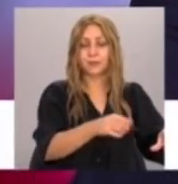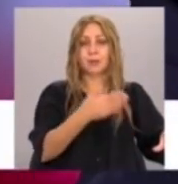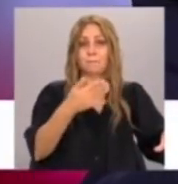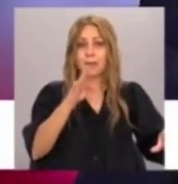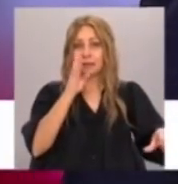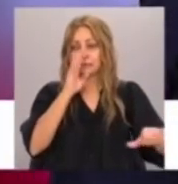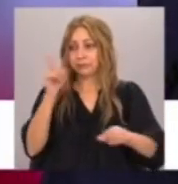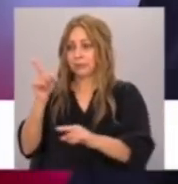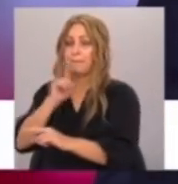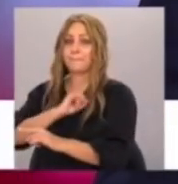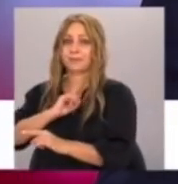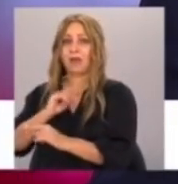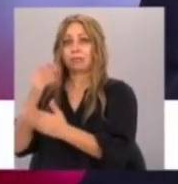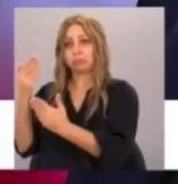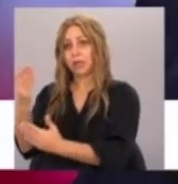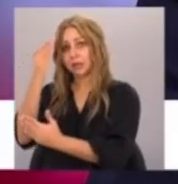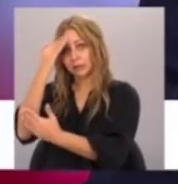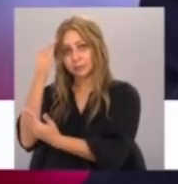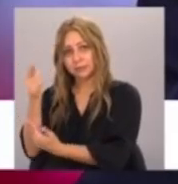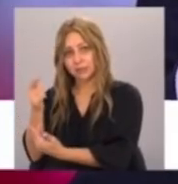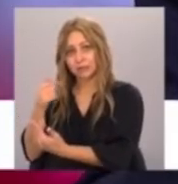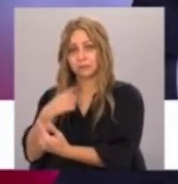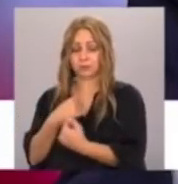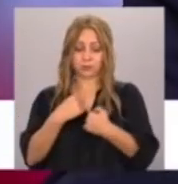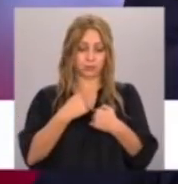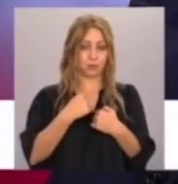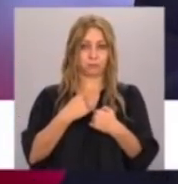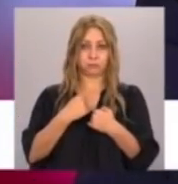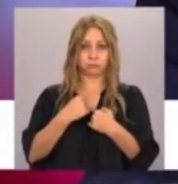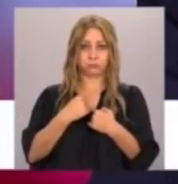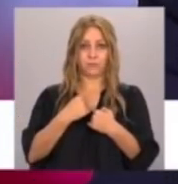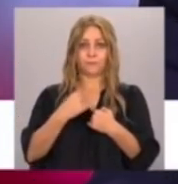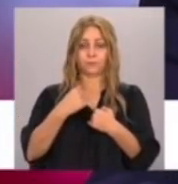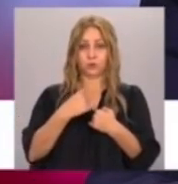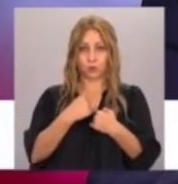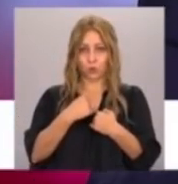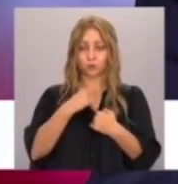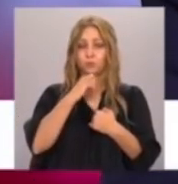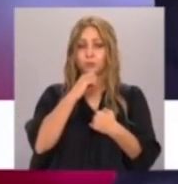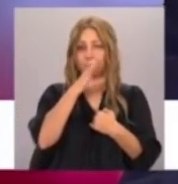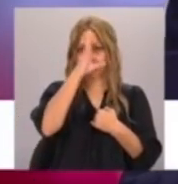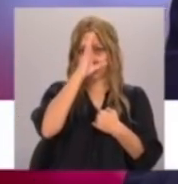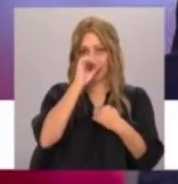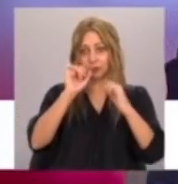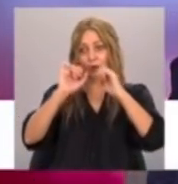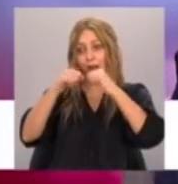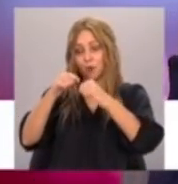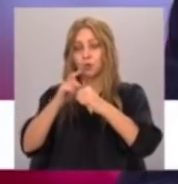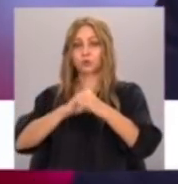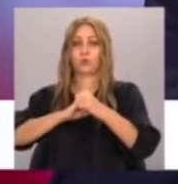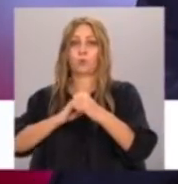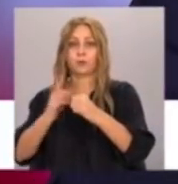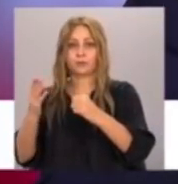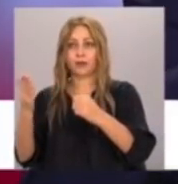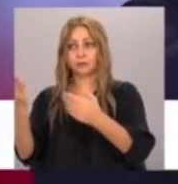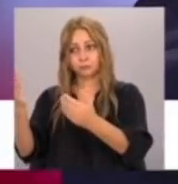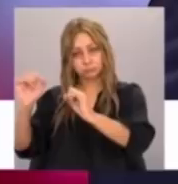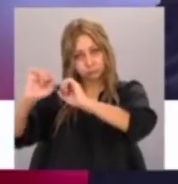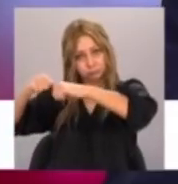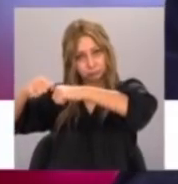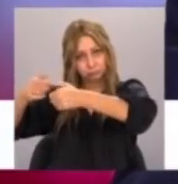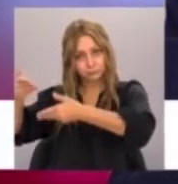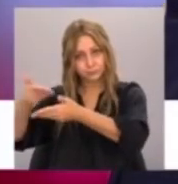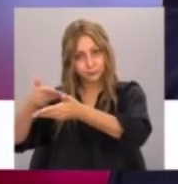setor social no setor privado vamos nós estado contratualizar com eles fazendo e eu não tenho medo da